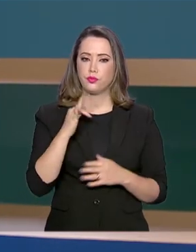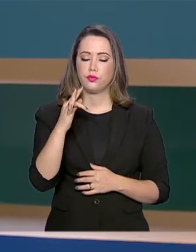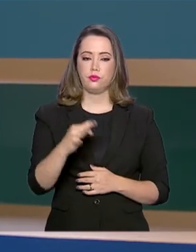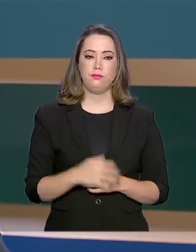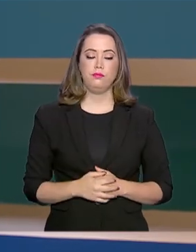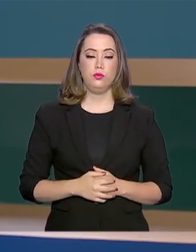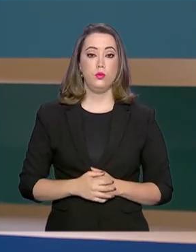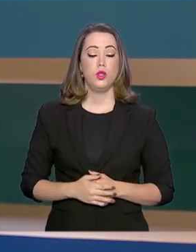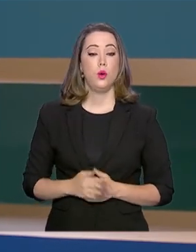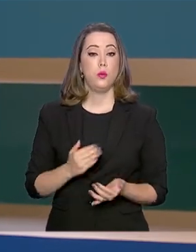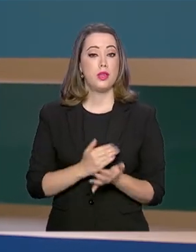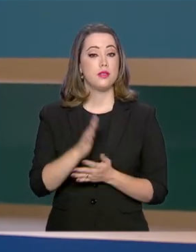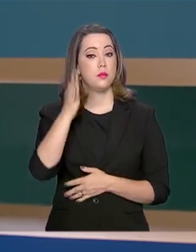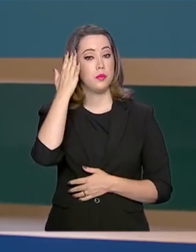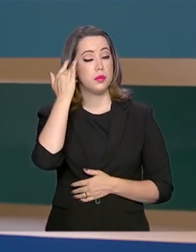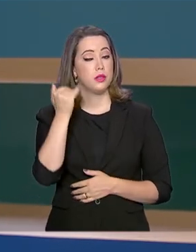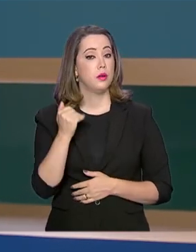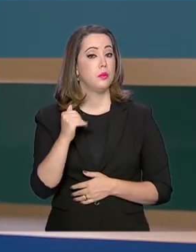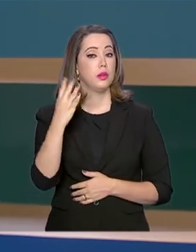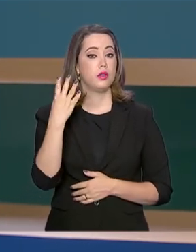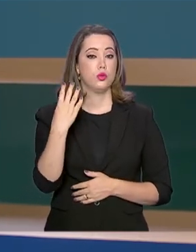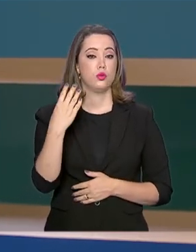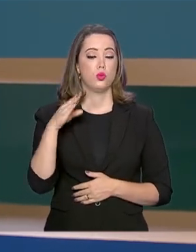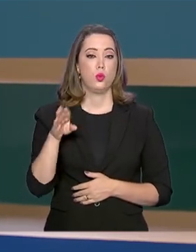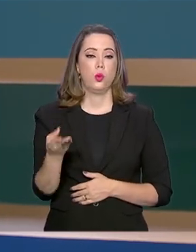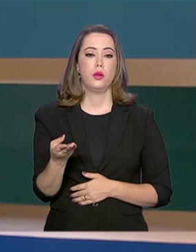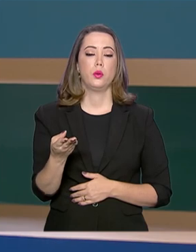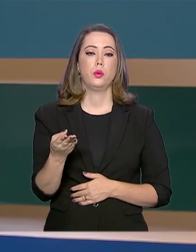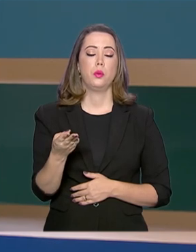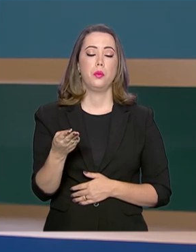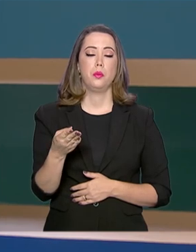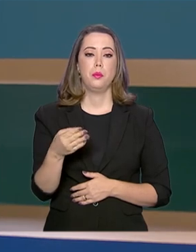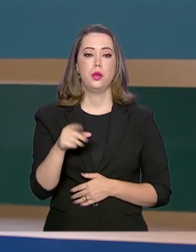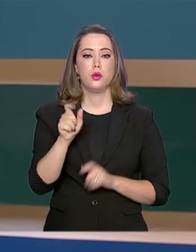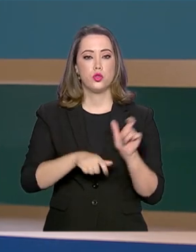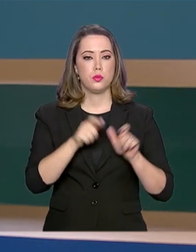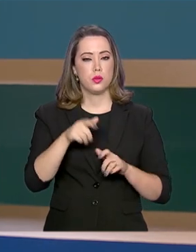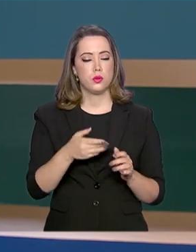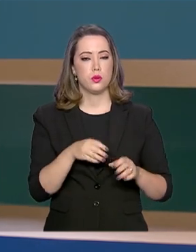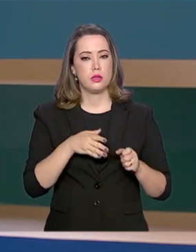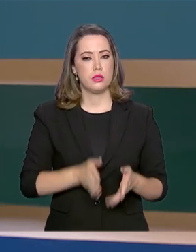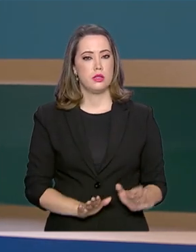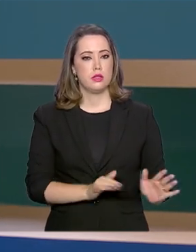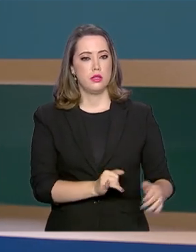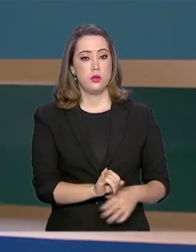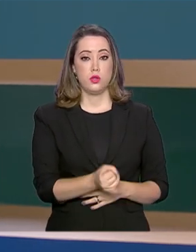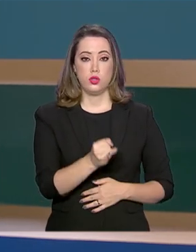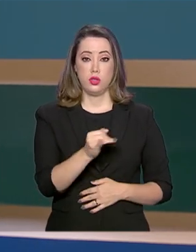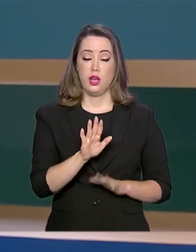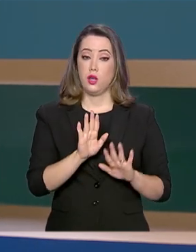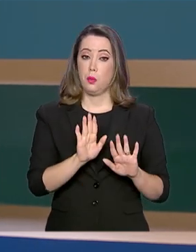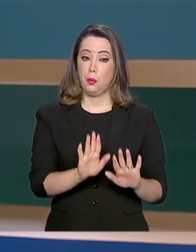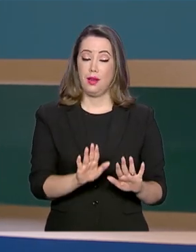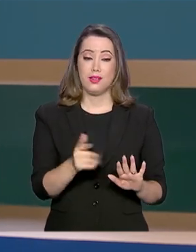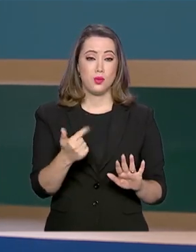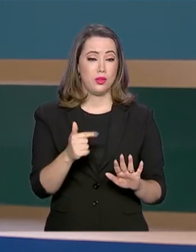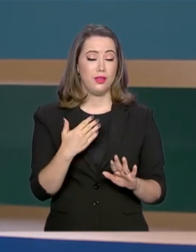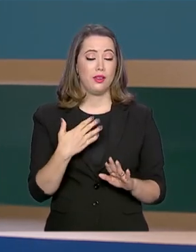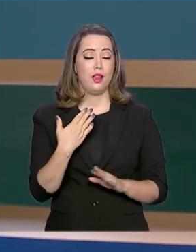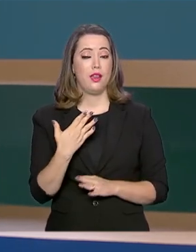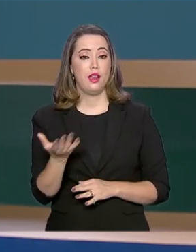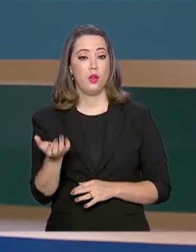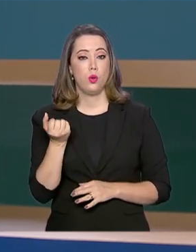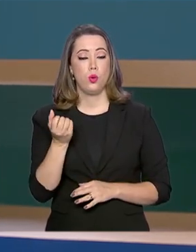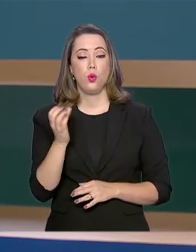A partir de amanhã, mais de 4 milhões de trabalhadores nascidos em janeiro e que não têm conta na Caixa, vão poder